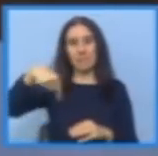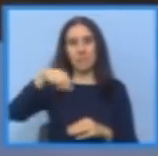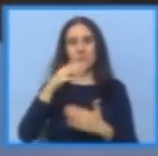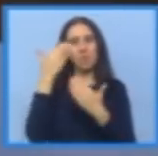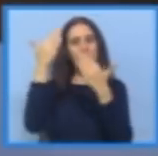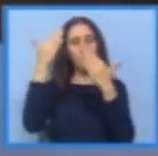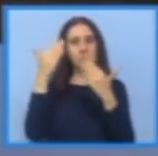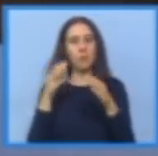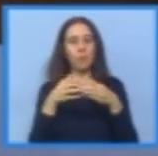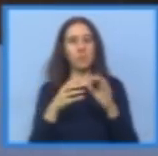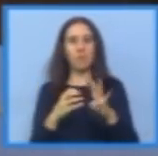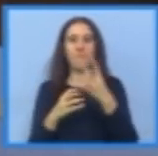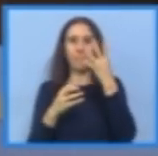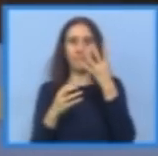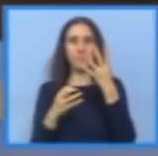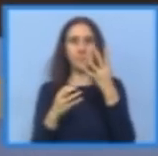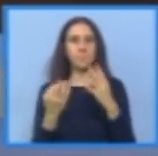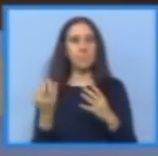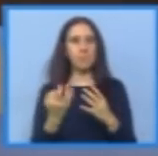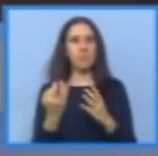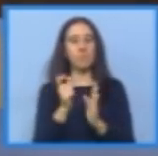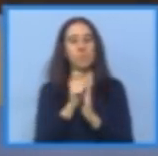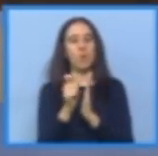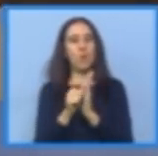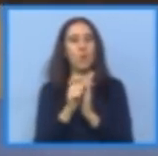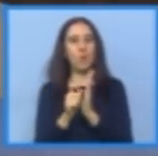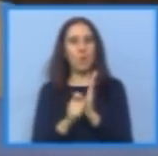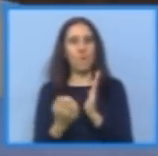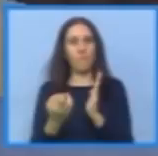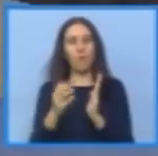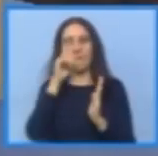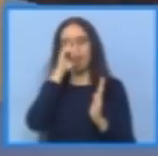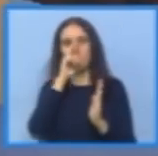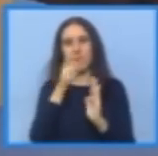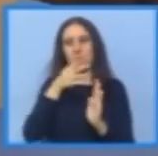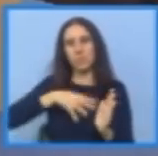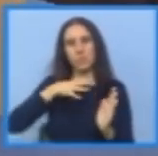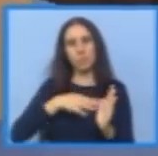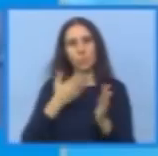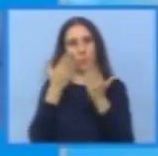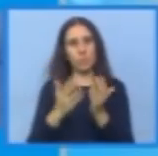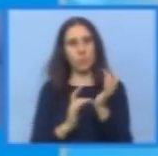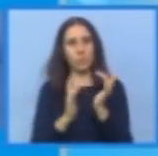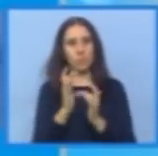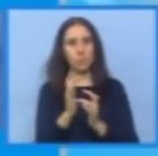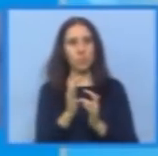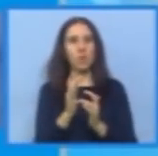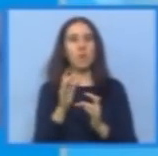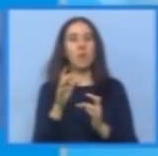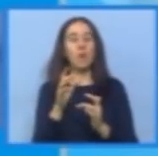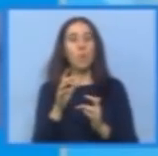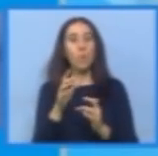destas 4 comunidades que passaram para escrito as memórias e os testemunhos de Jesus, com